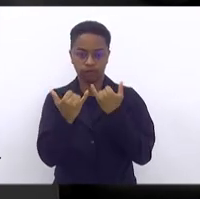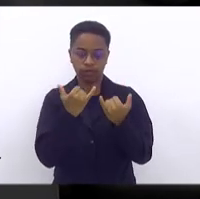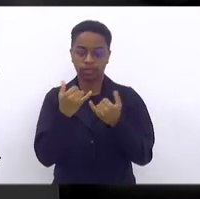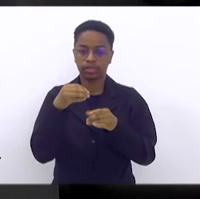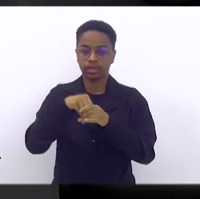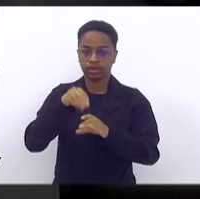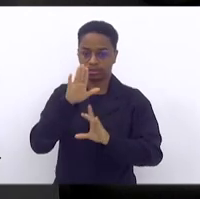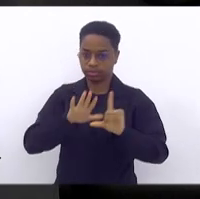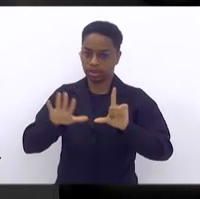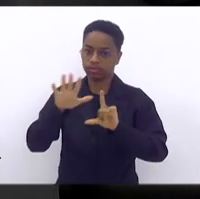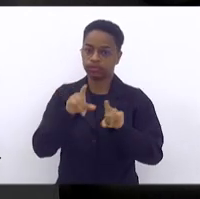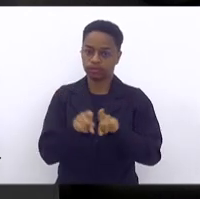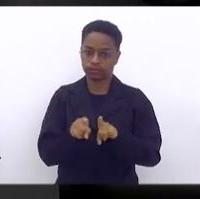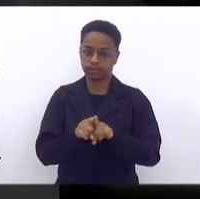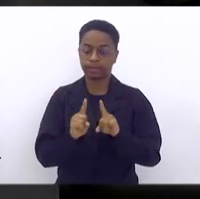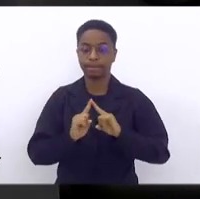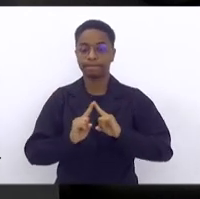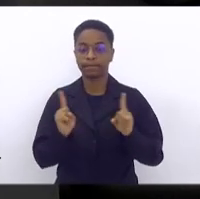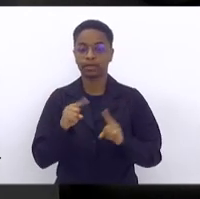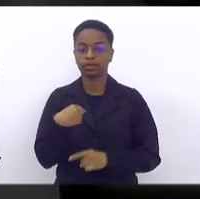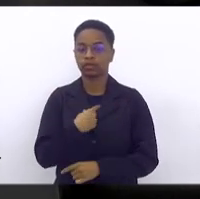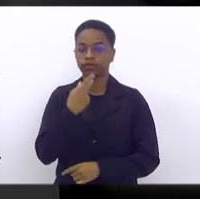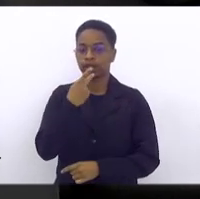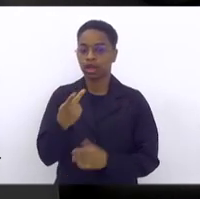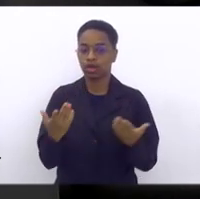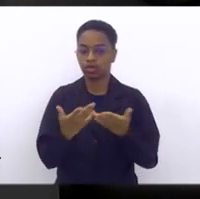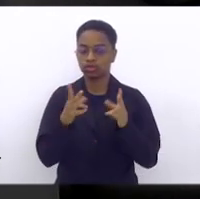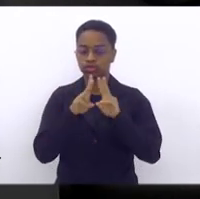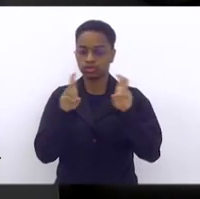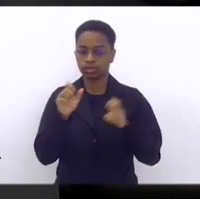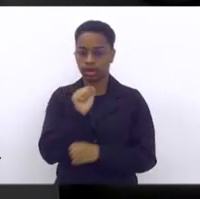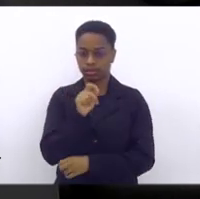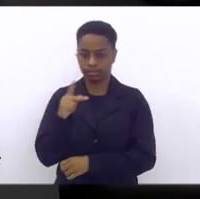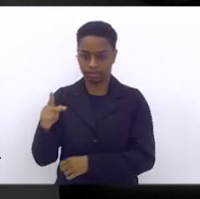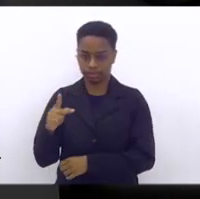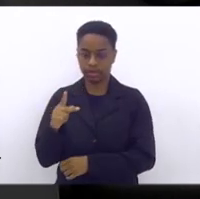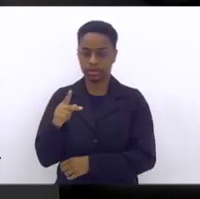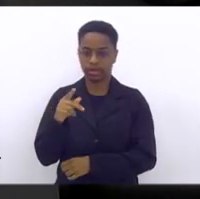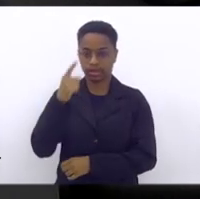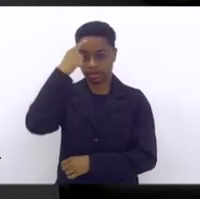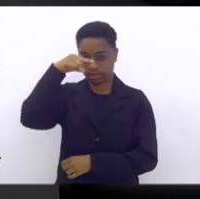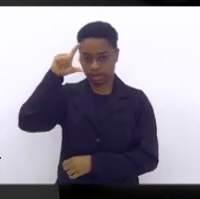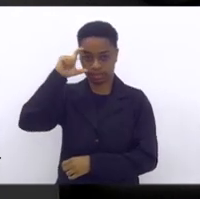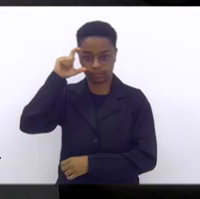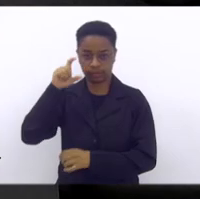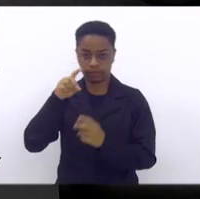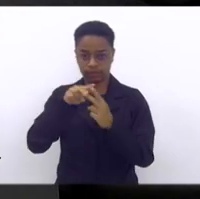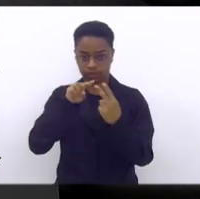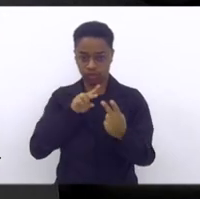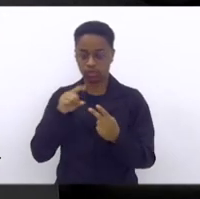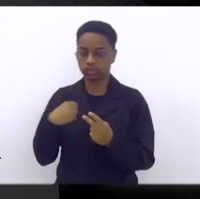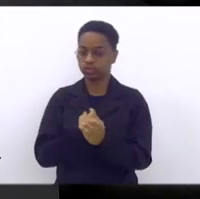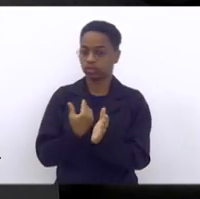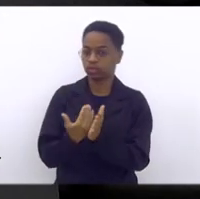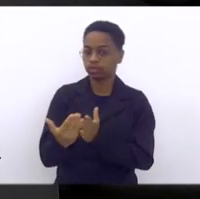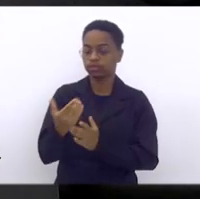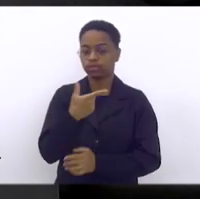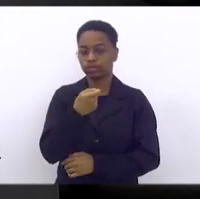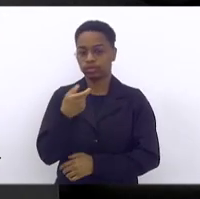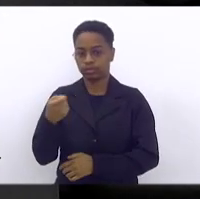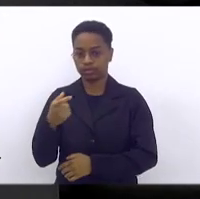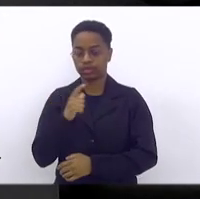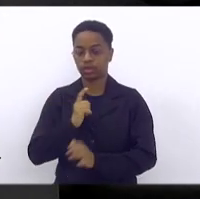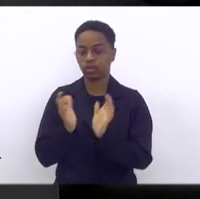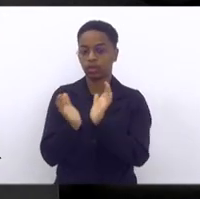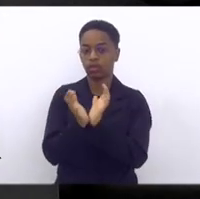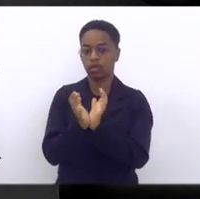servidores também. Agora a gente vai falar um pouco sobre o aplicativo Maria da Penha Virtual. A gente começou em 2020, no início da pandemia. A gente era um grupo